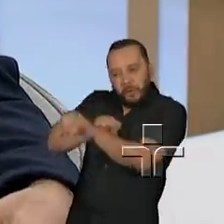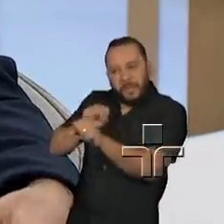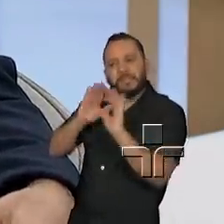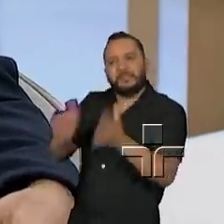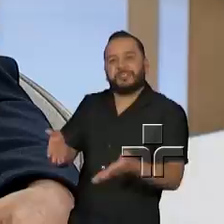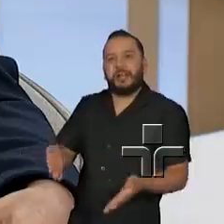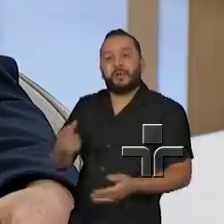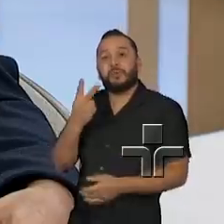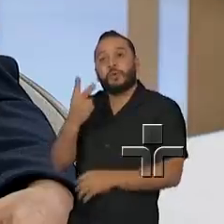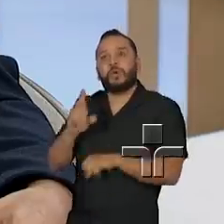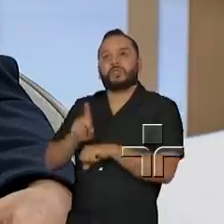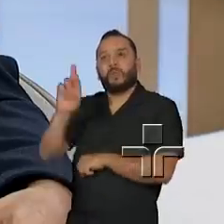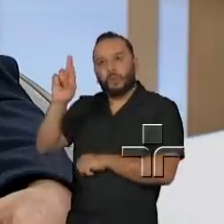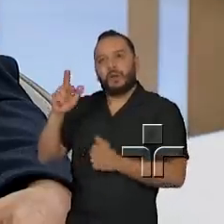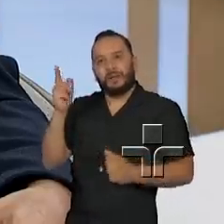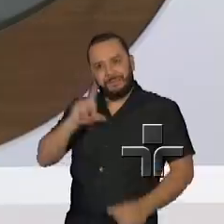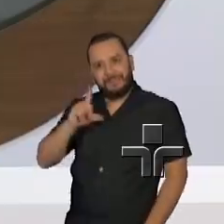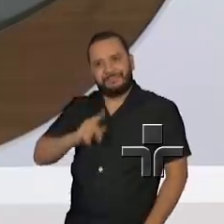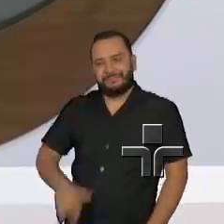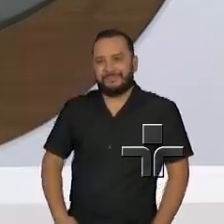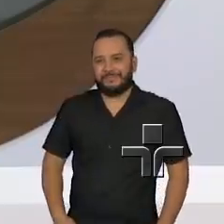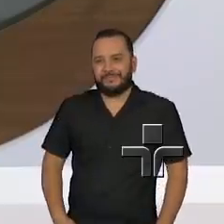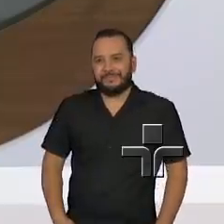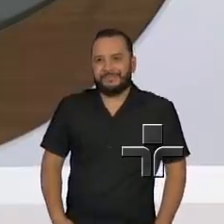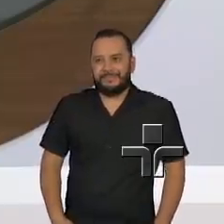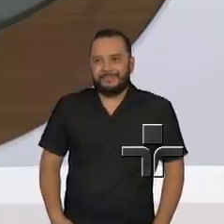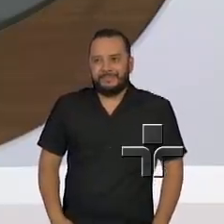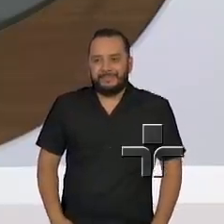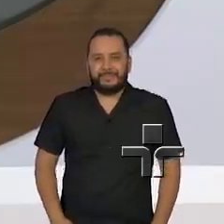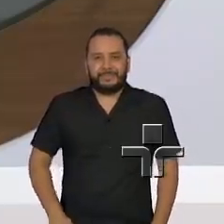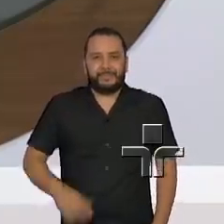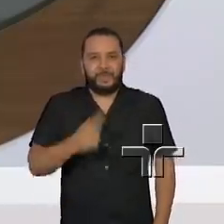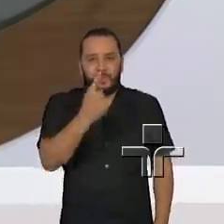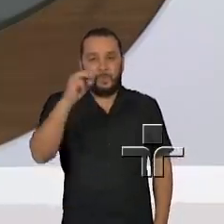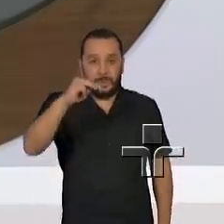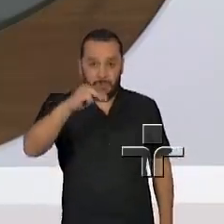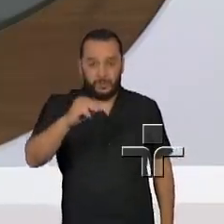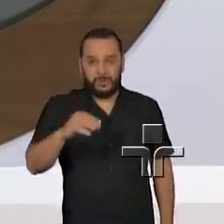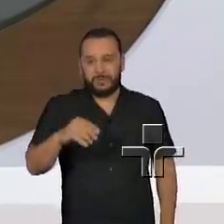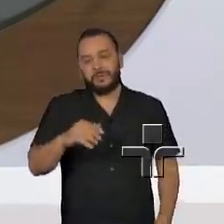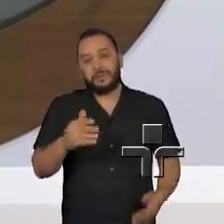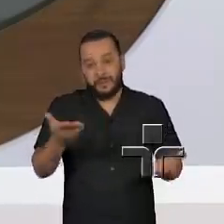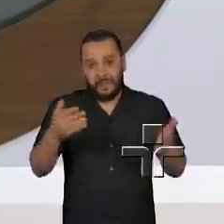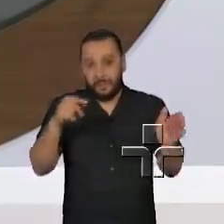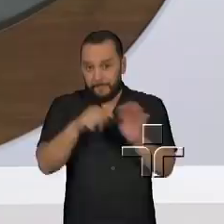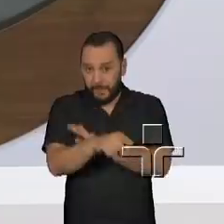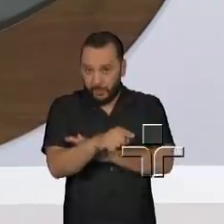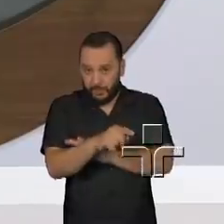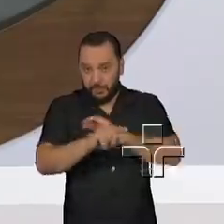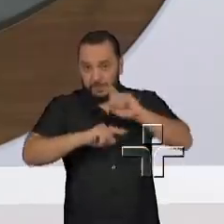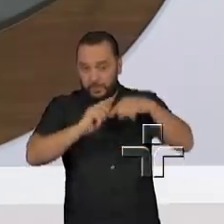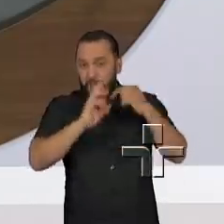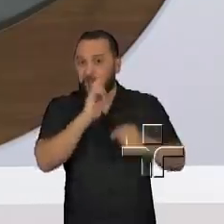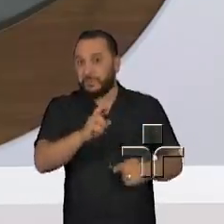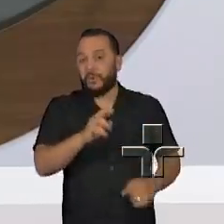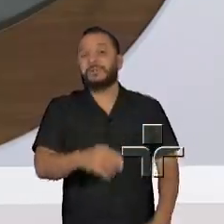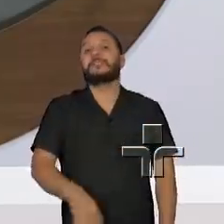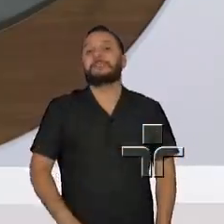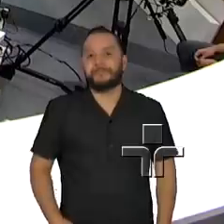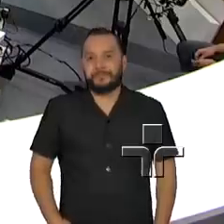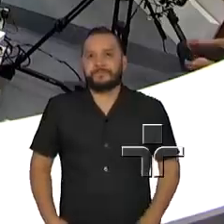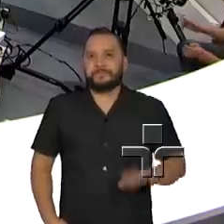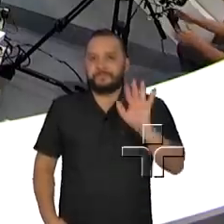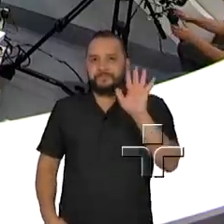com doutorado. Nós temos 1 minuto. Alguém quer deixar uma provocação para que ele responda na entrada do próximo bloco?